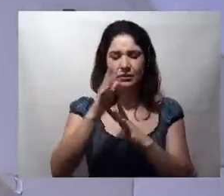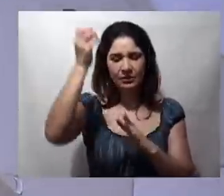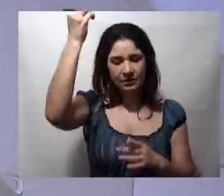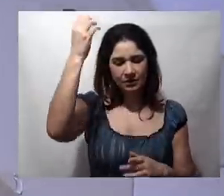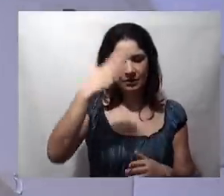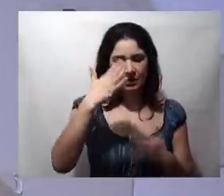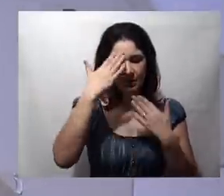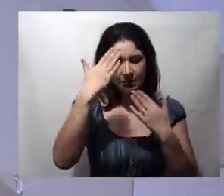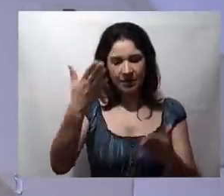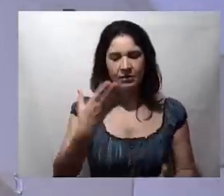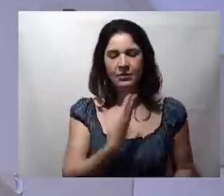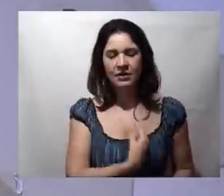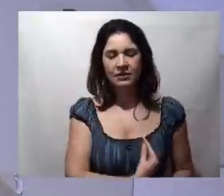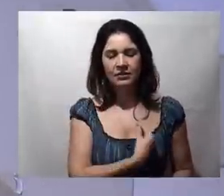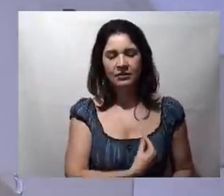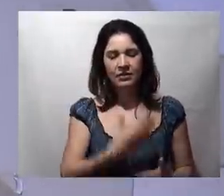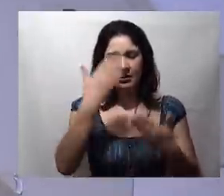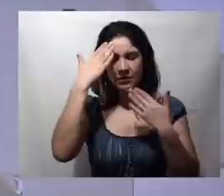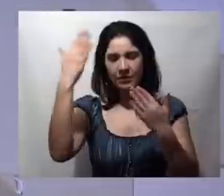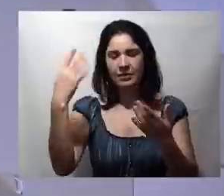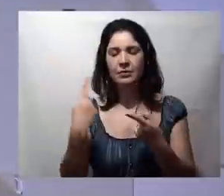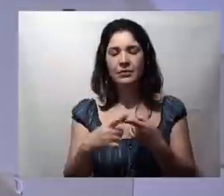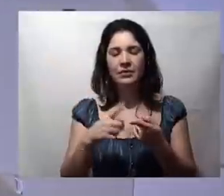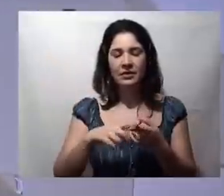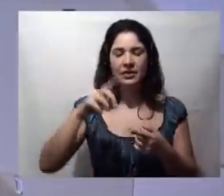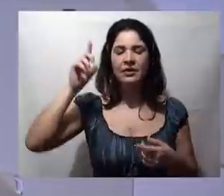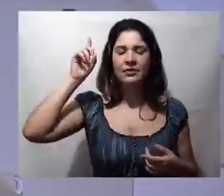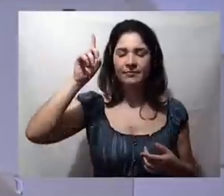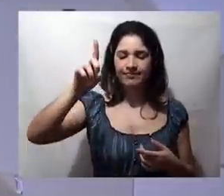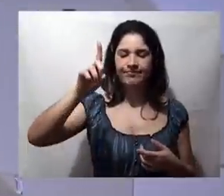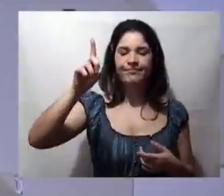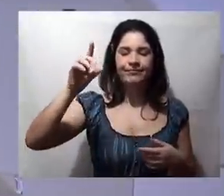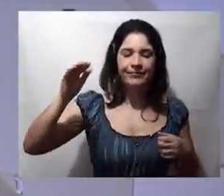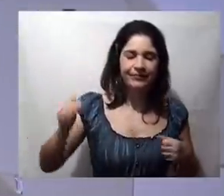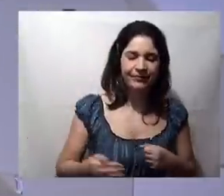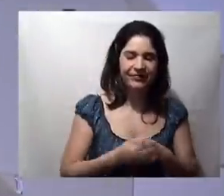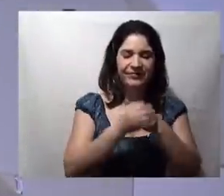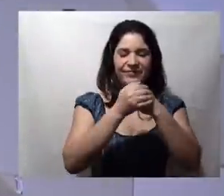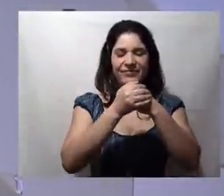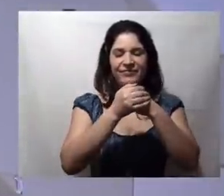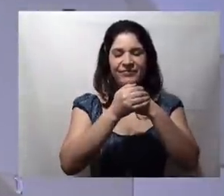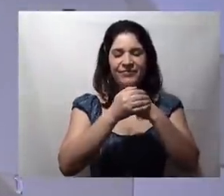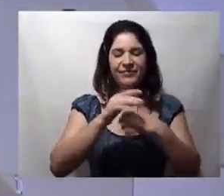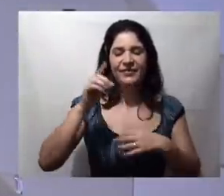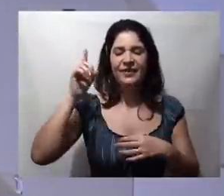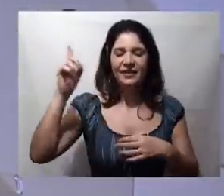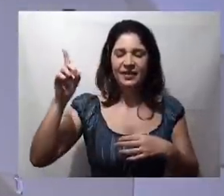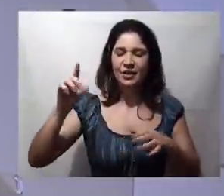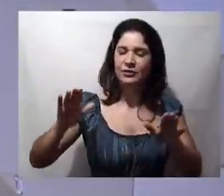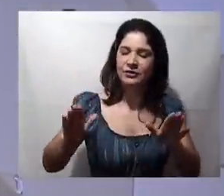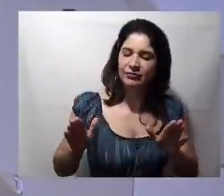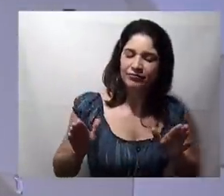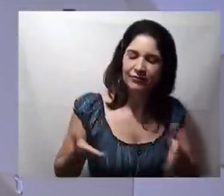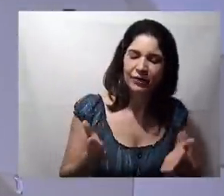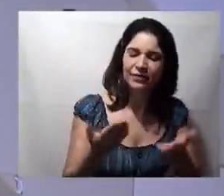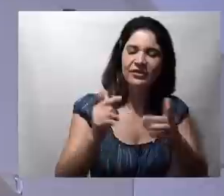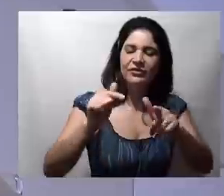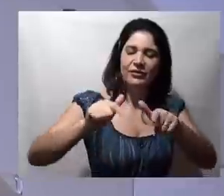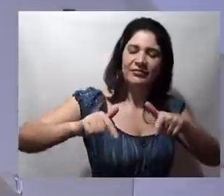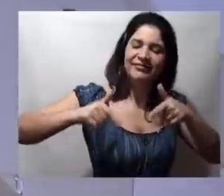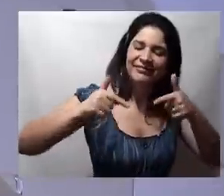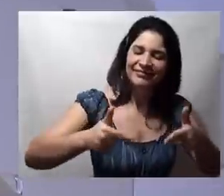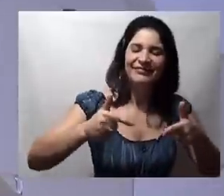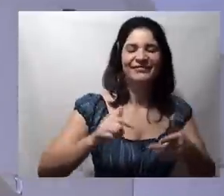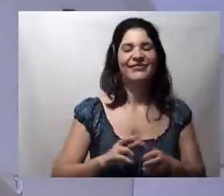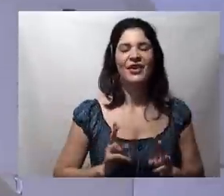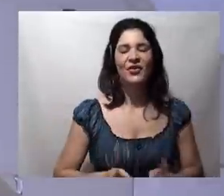tua graça obrigado pela vida obrigado porque o senhor é deus que nos acolhe e nos põe para frente que nos faz